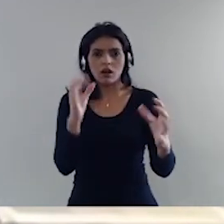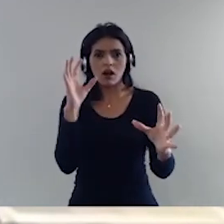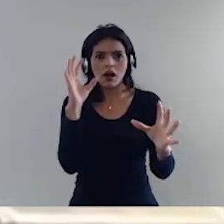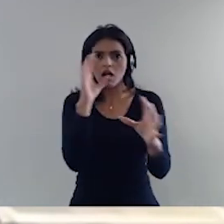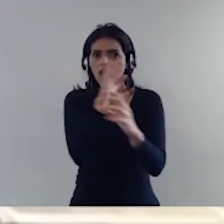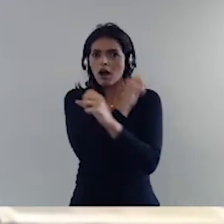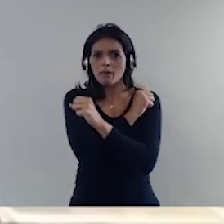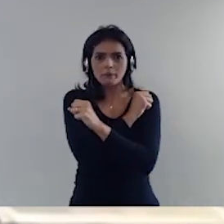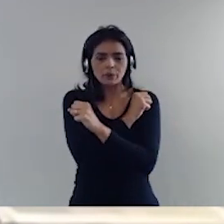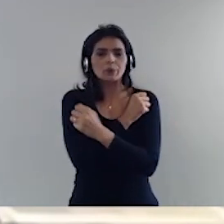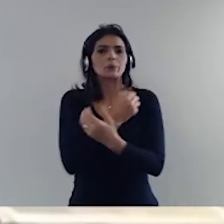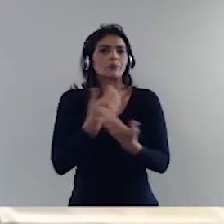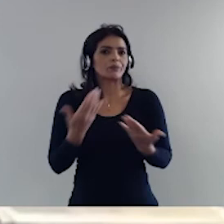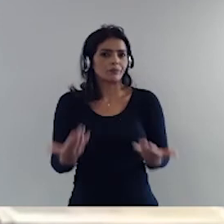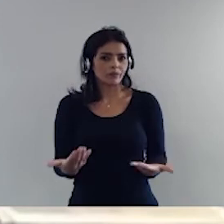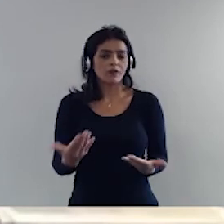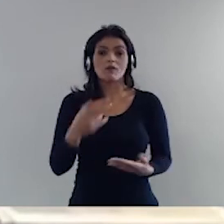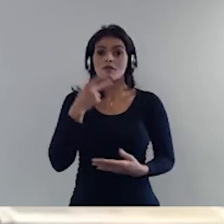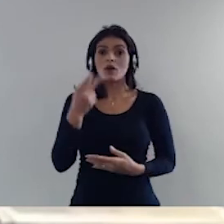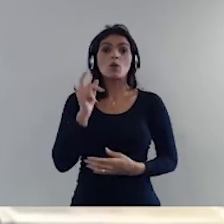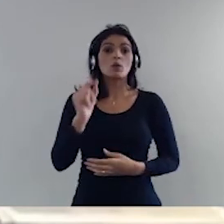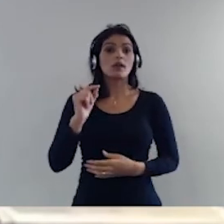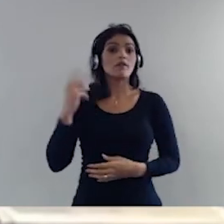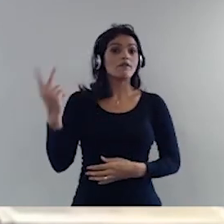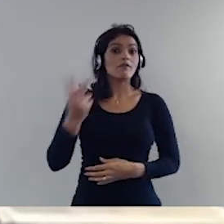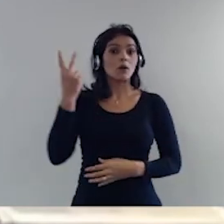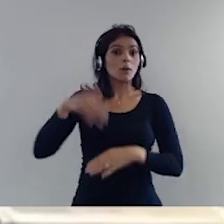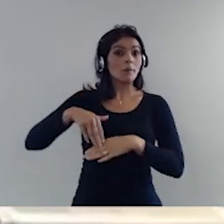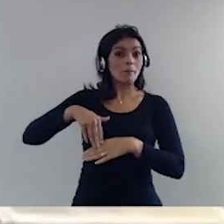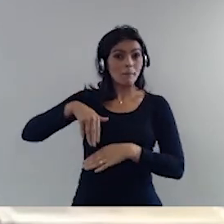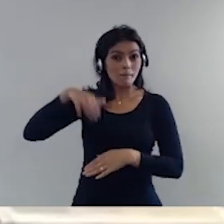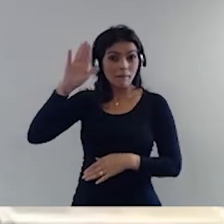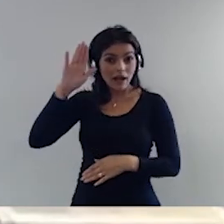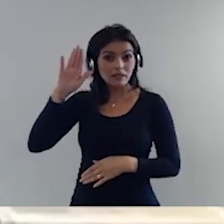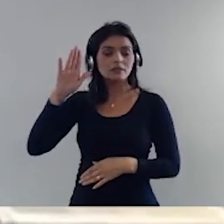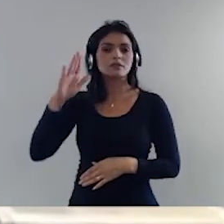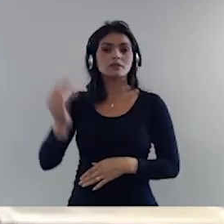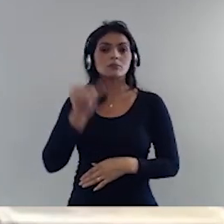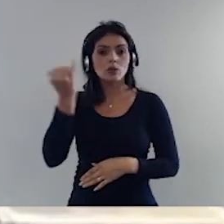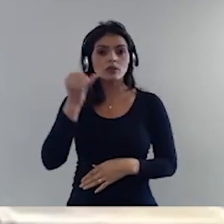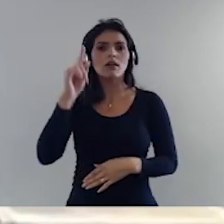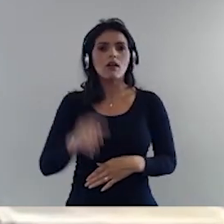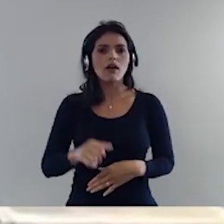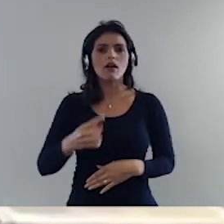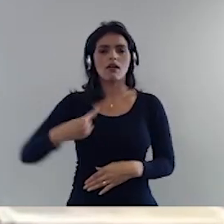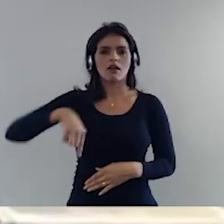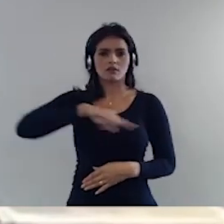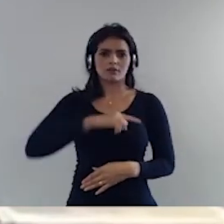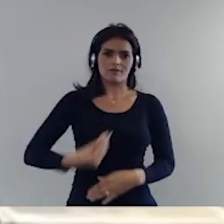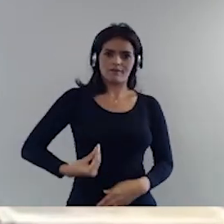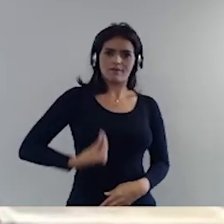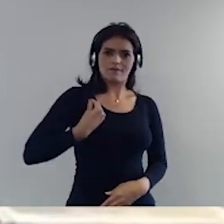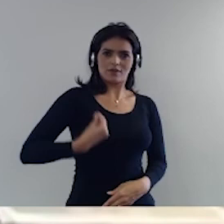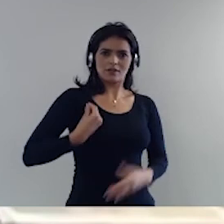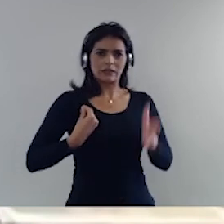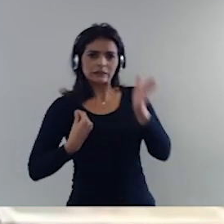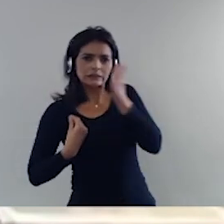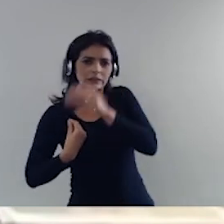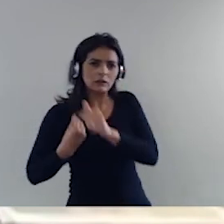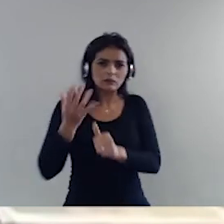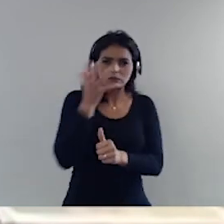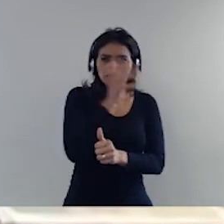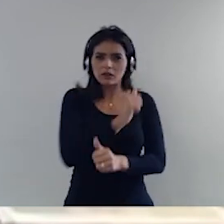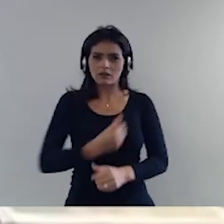antiga musa canta, que um valor mais alto se alevanta. E precisávamos todos permanecer vivos e salvar